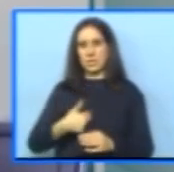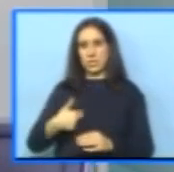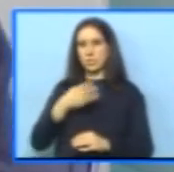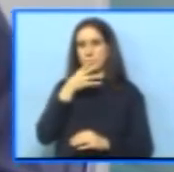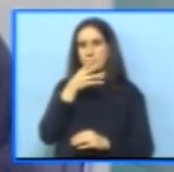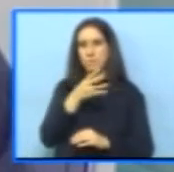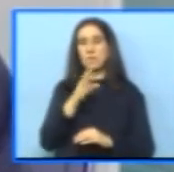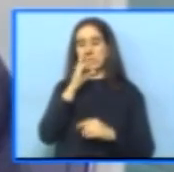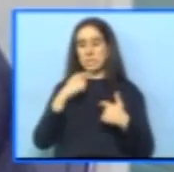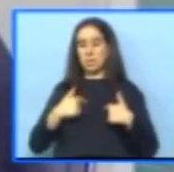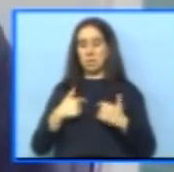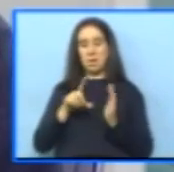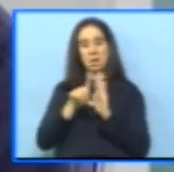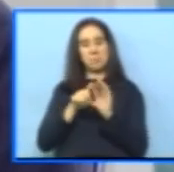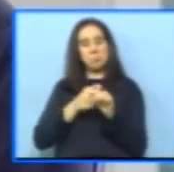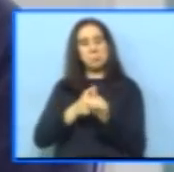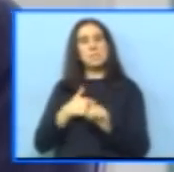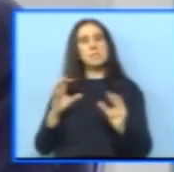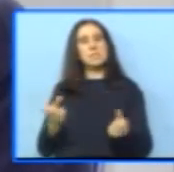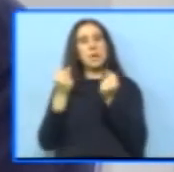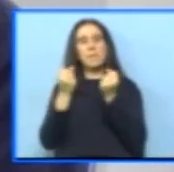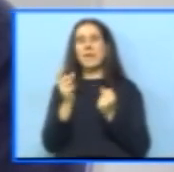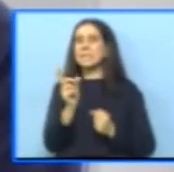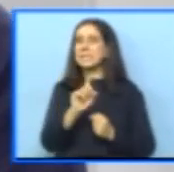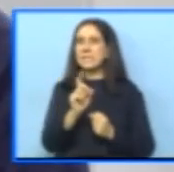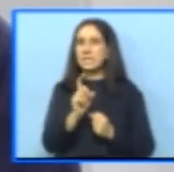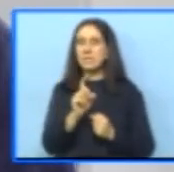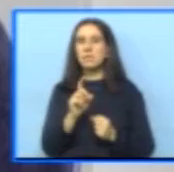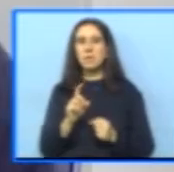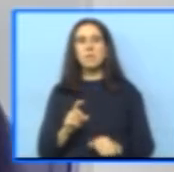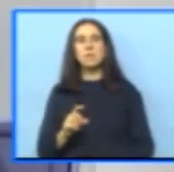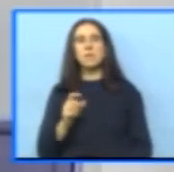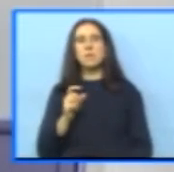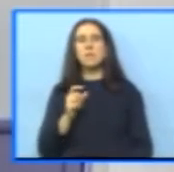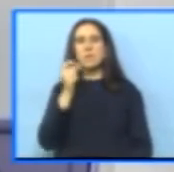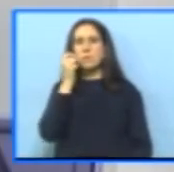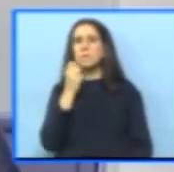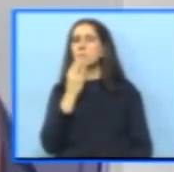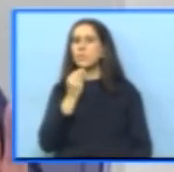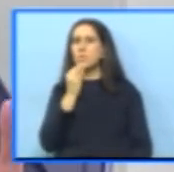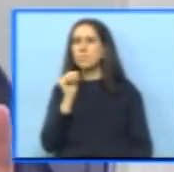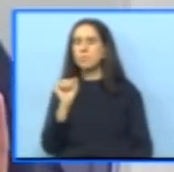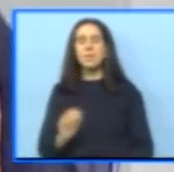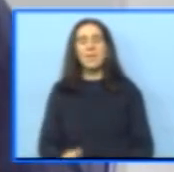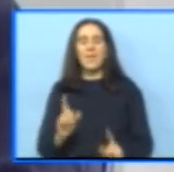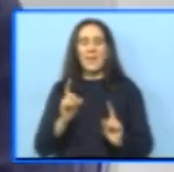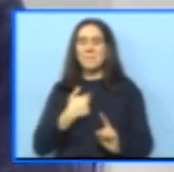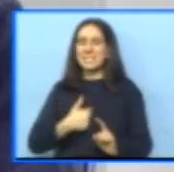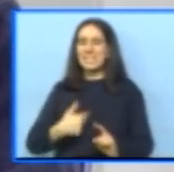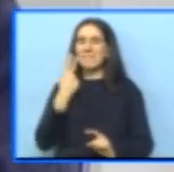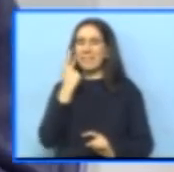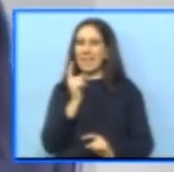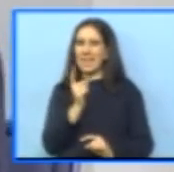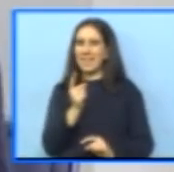eu cumprir a lei, estou salvo. Não. O que a lei me aponta... Isso é judeu. Não, mas muitas vezes a maneira como nós vivemos o cristianismo é assim